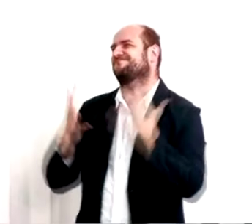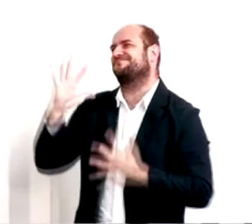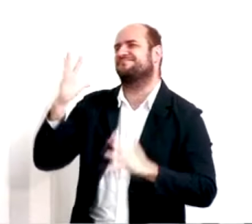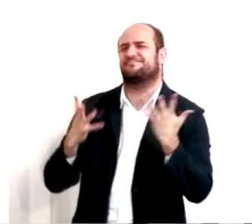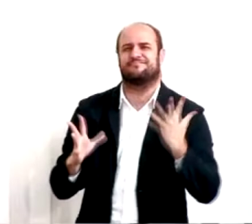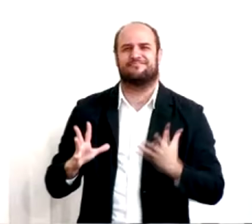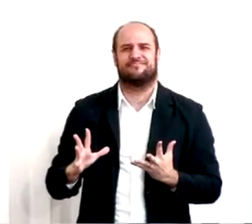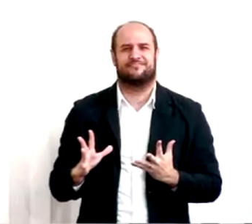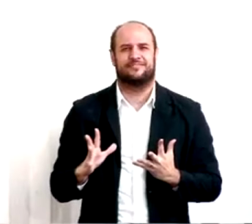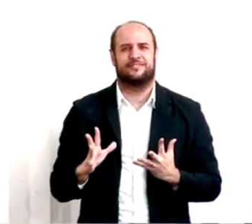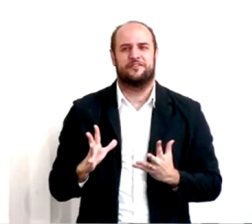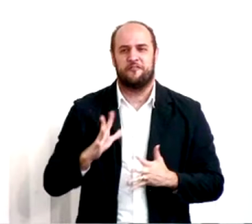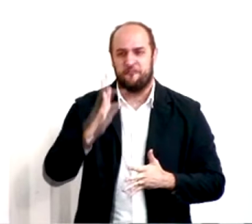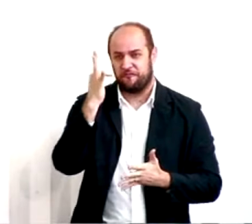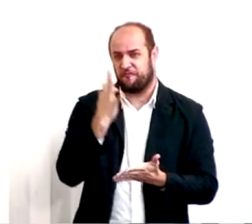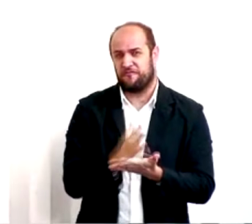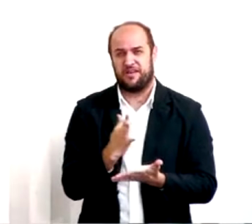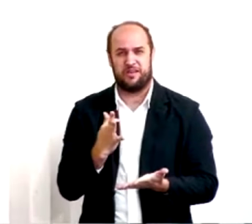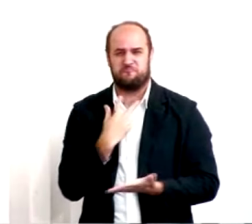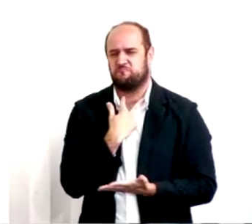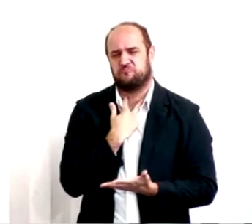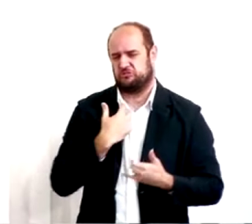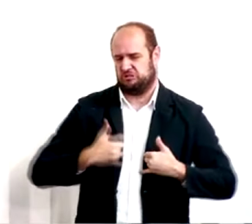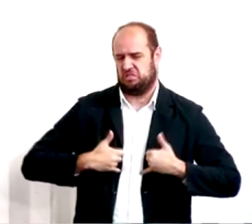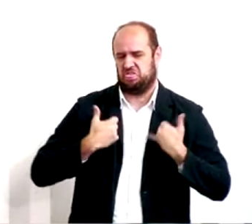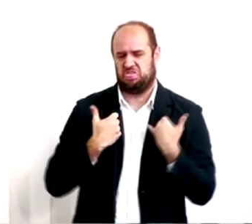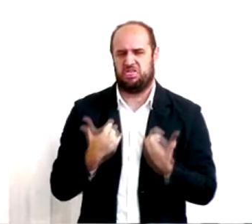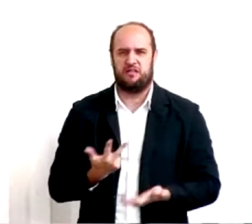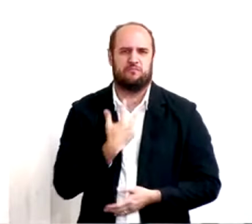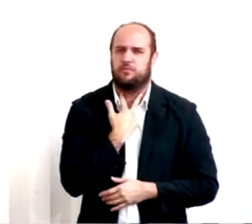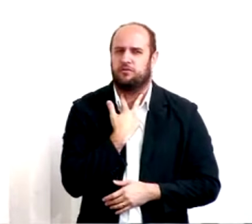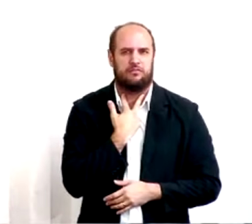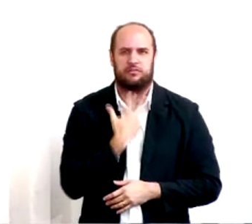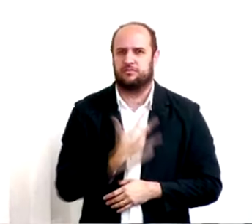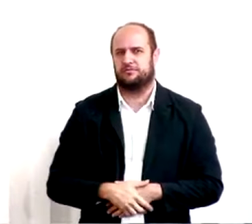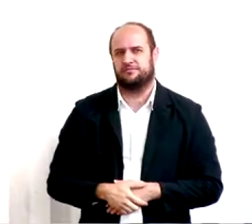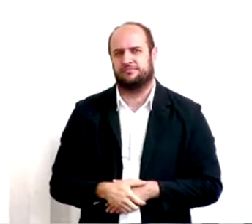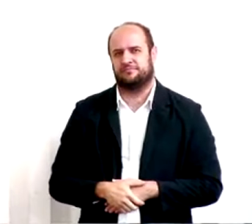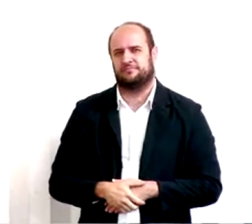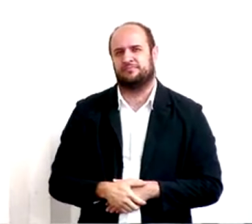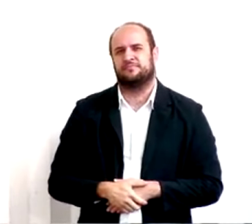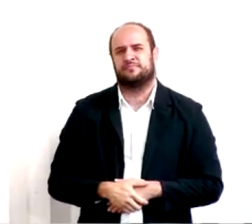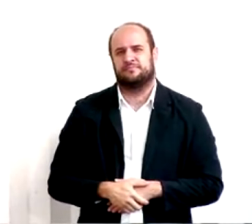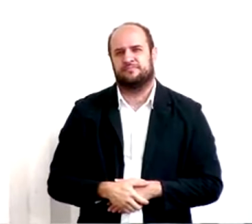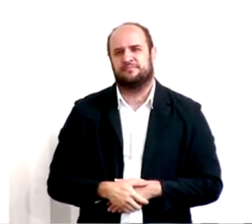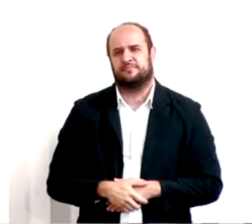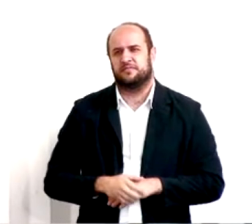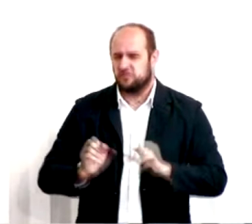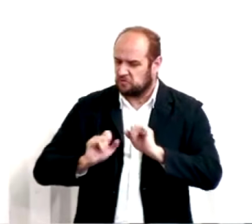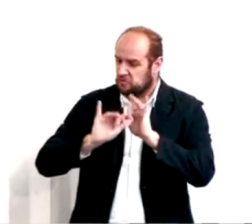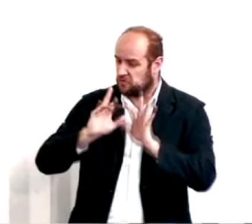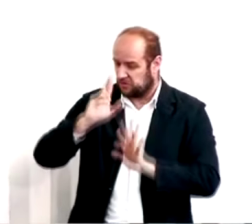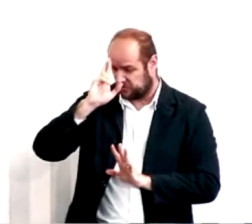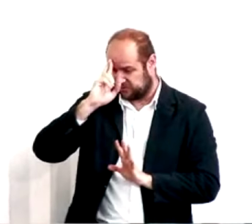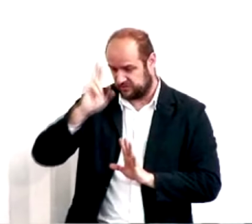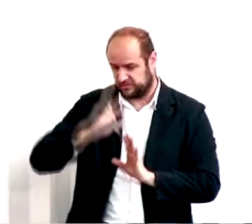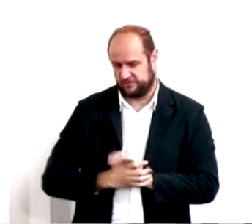nos orgulharmos nossa fé não pode nos orgulhar nossa fé Deve nos levar a adorar essa é a glória do